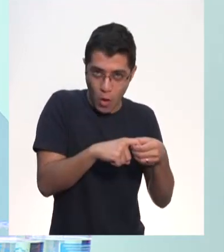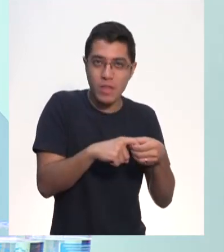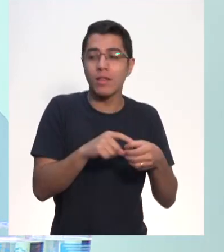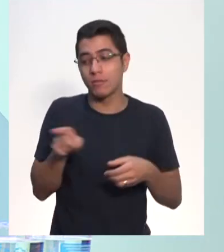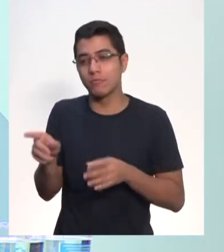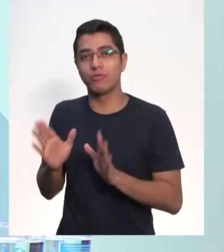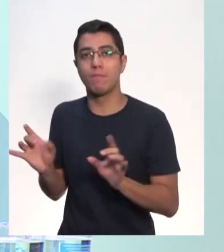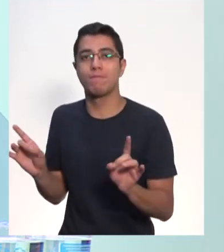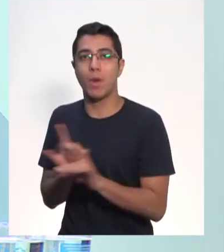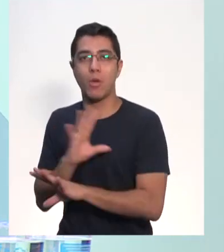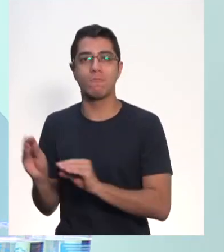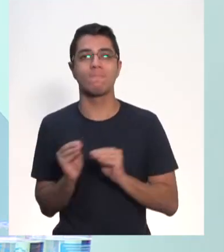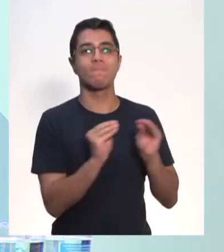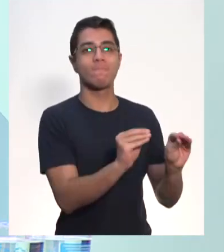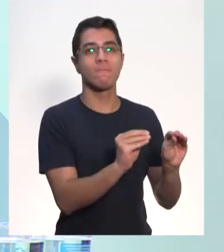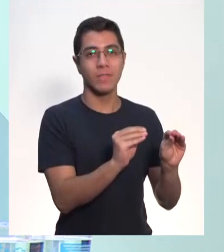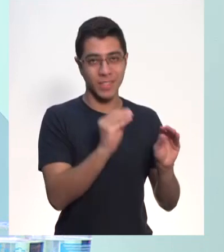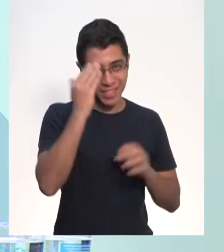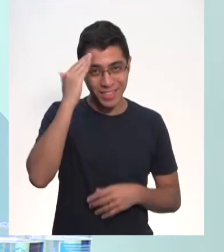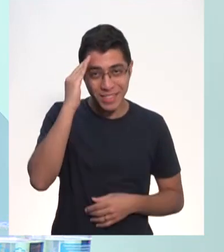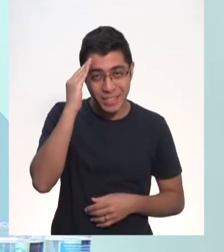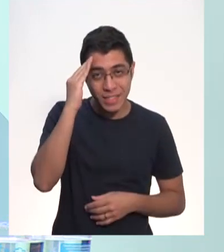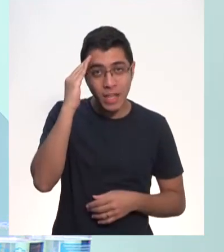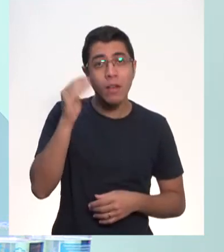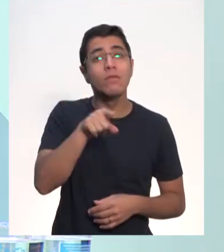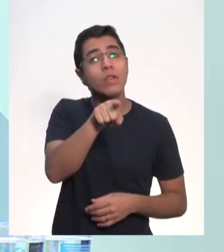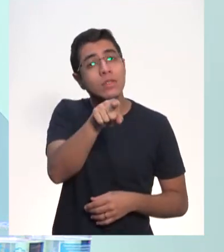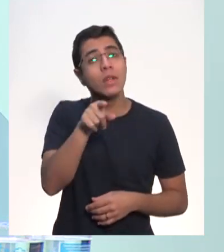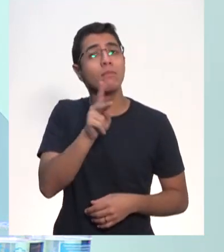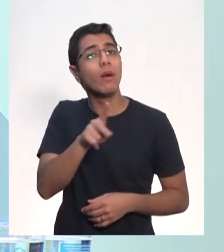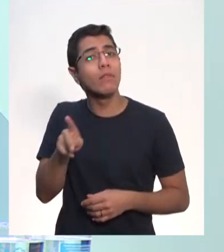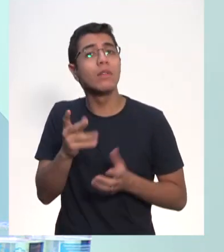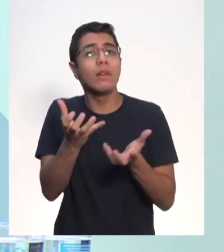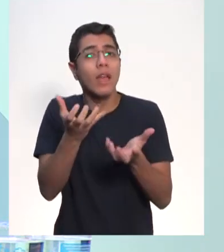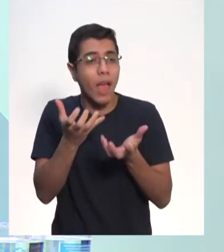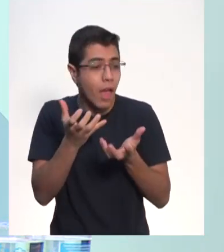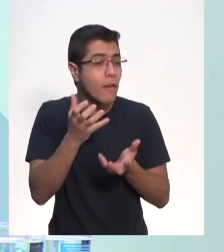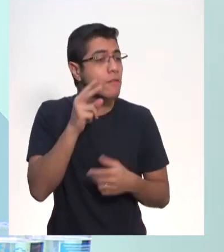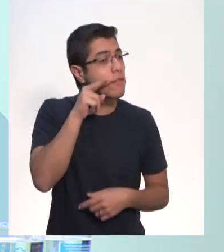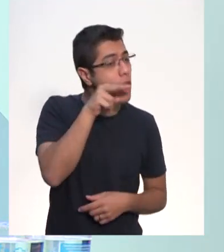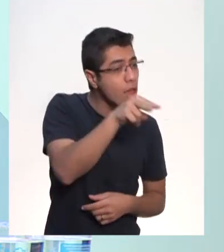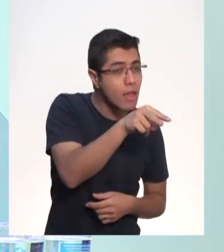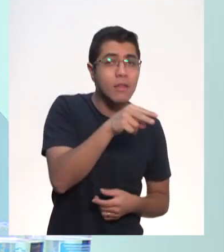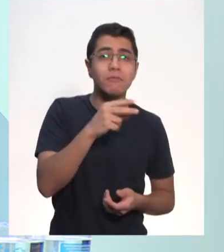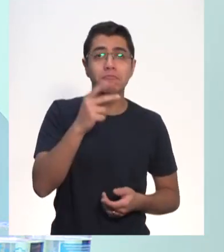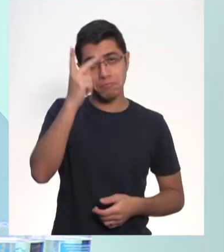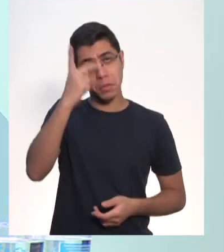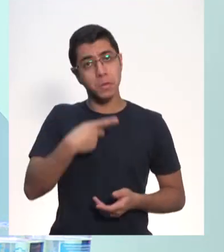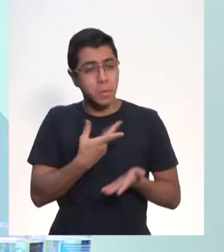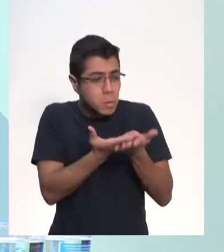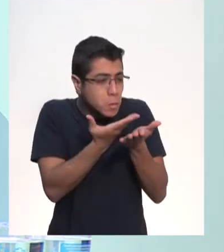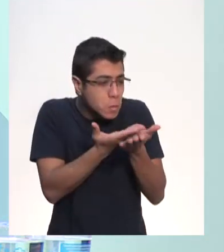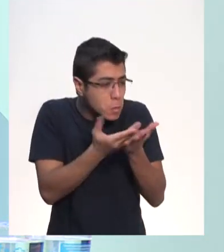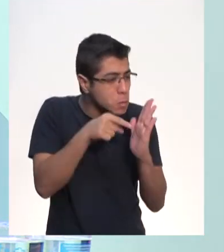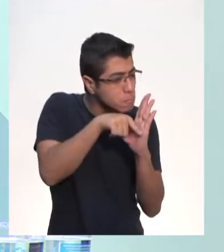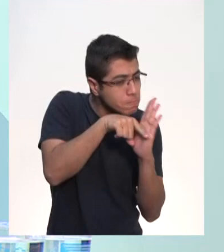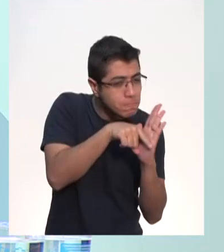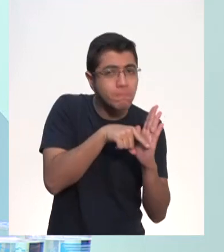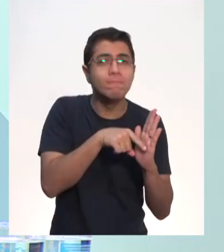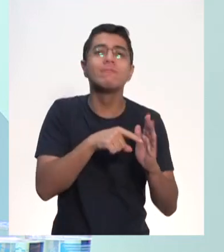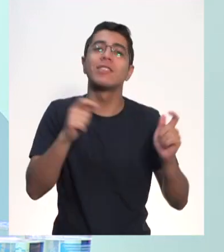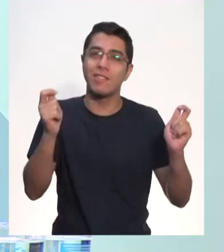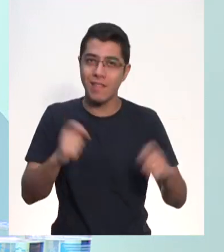trabalho, e o próprio professor que quisesse dar uma olhada, usar para estudo pessoal, também pudesse ter esse acesso. Então, é um trabalho